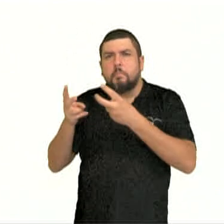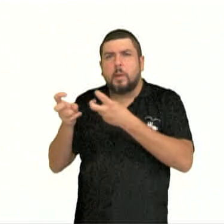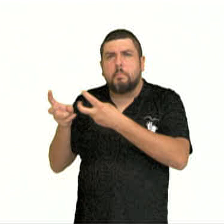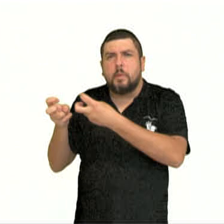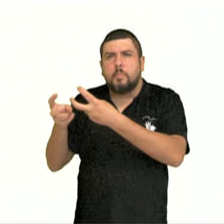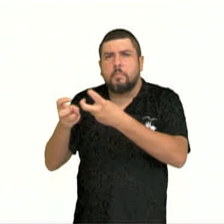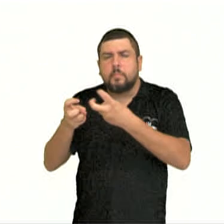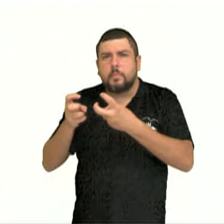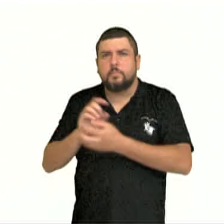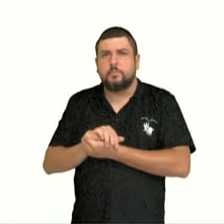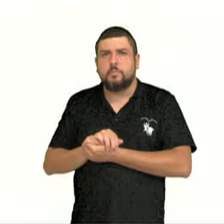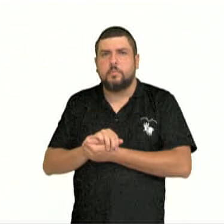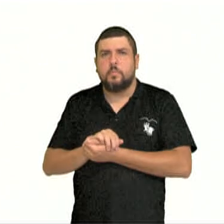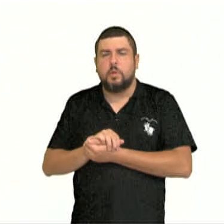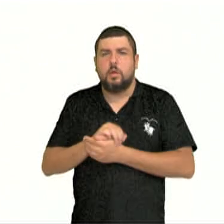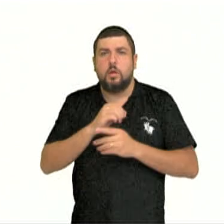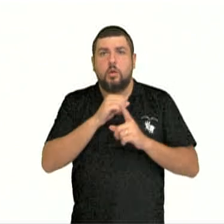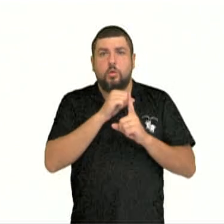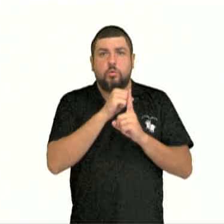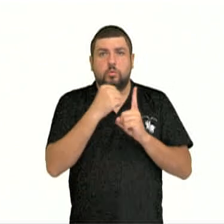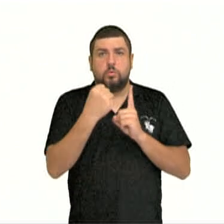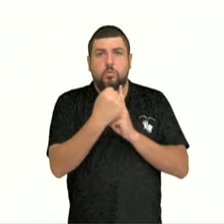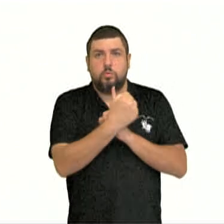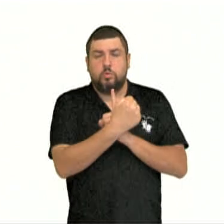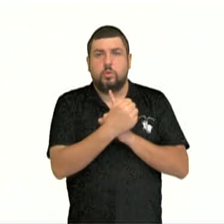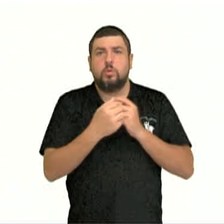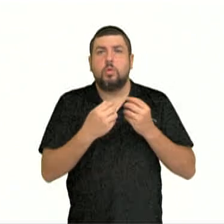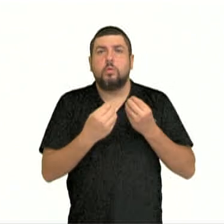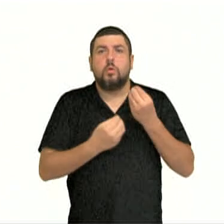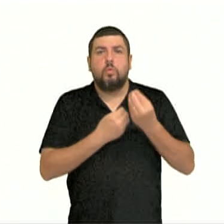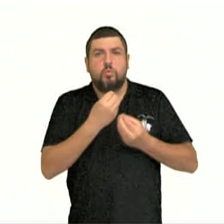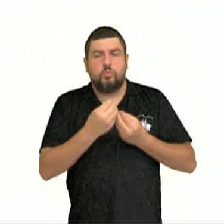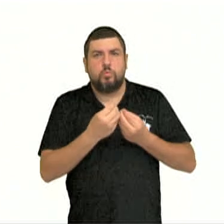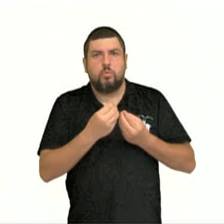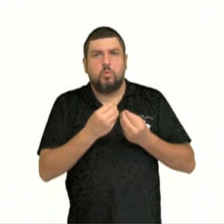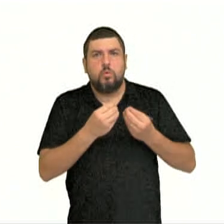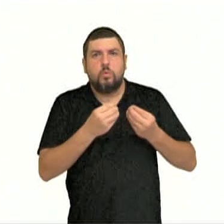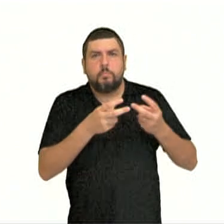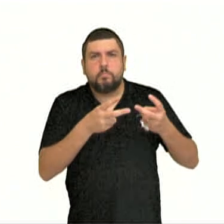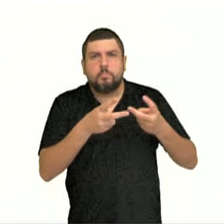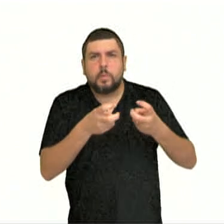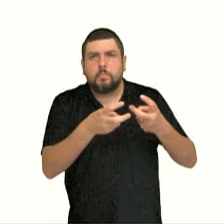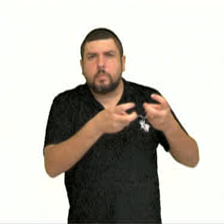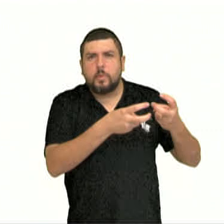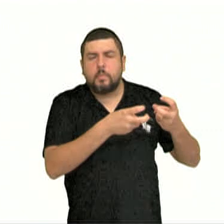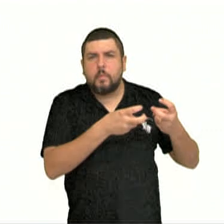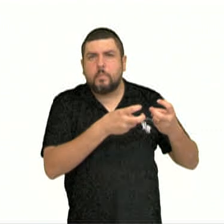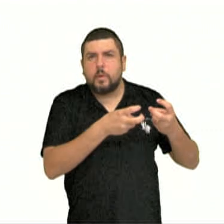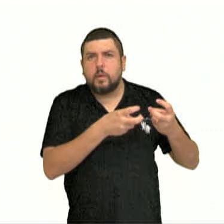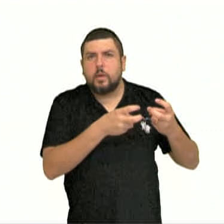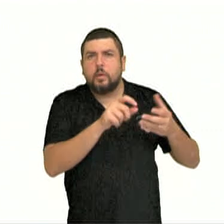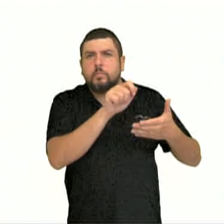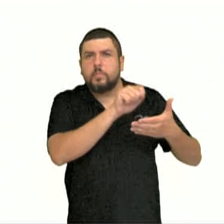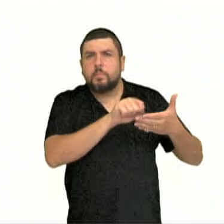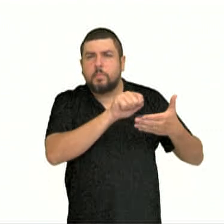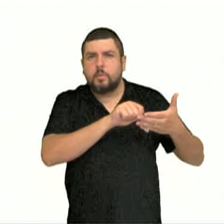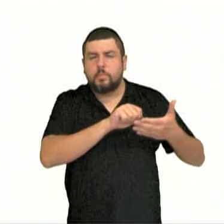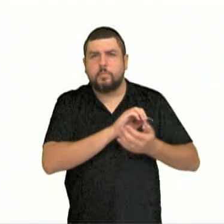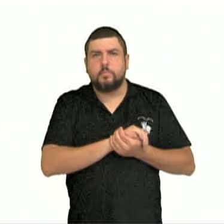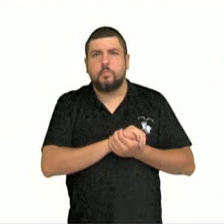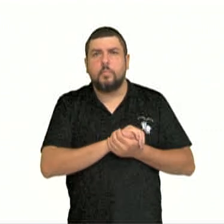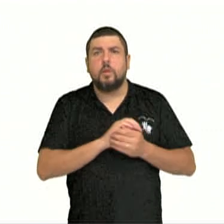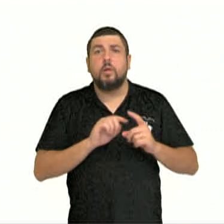sociologia, manipular os acontecimentos sociais ou repeti-los é muito difícil. Como poderíamos